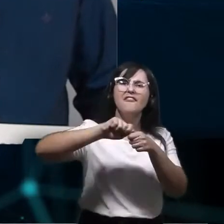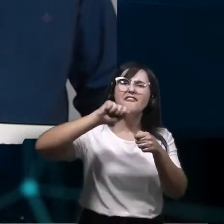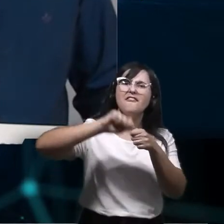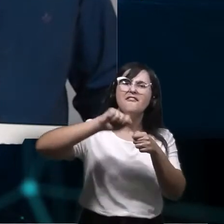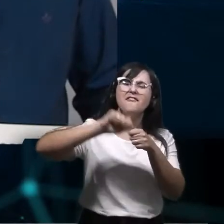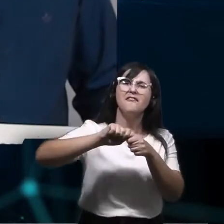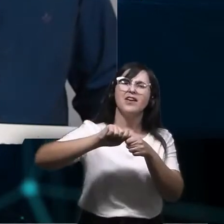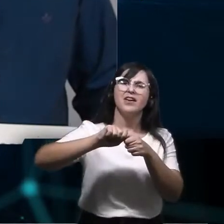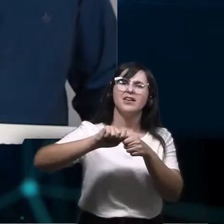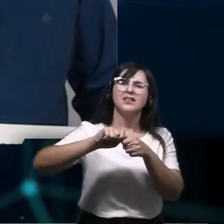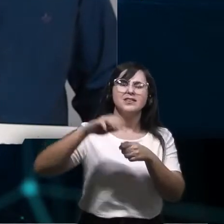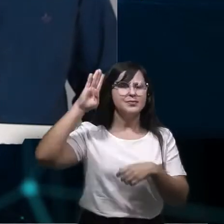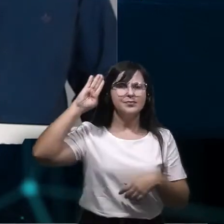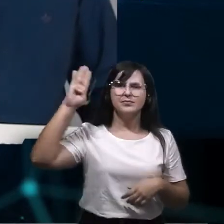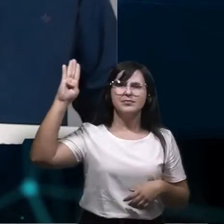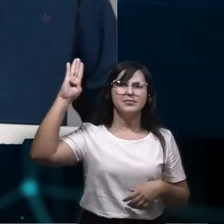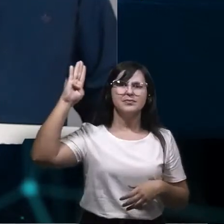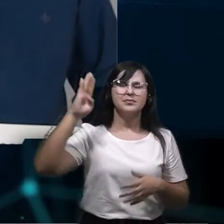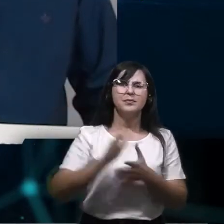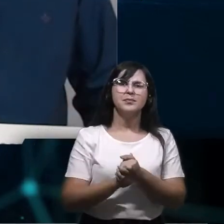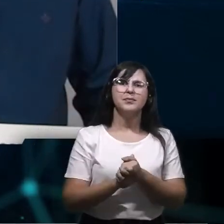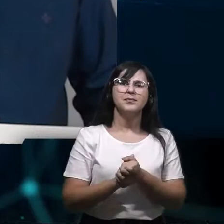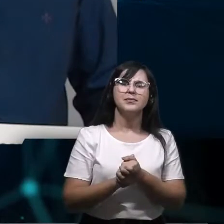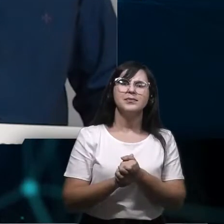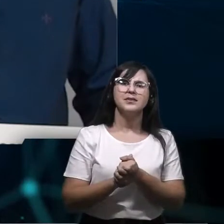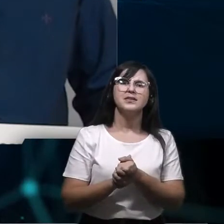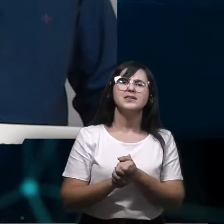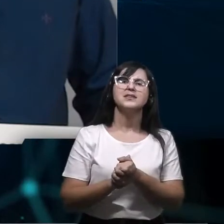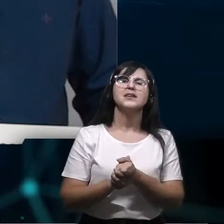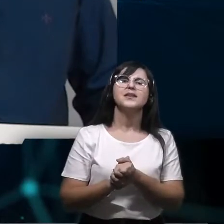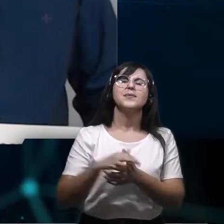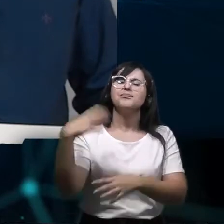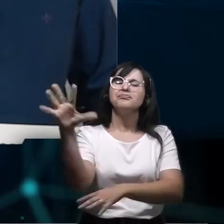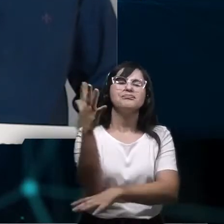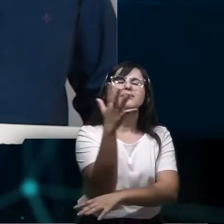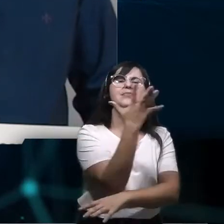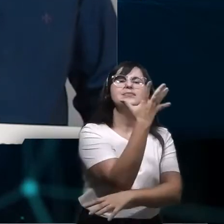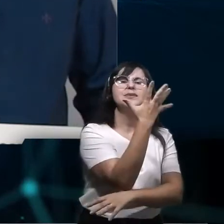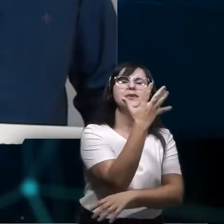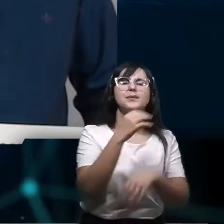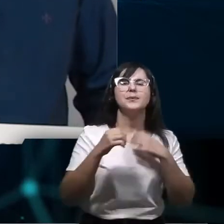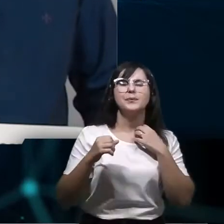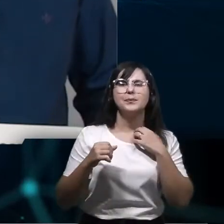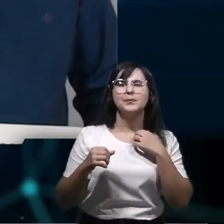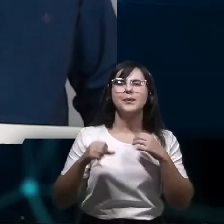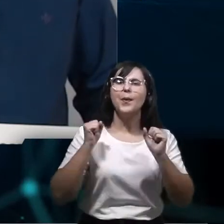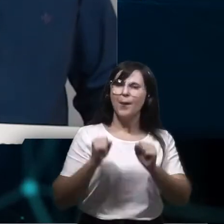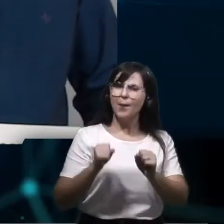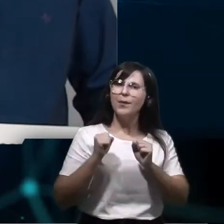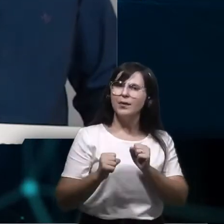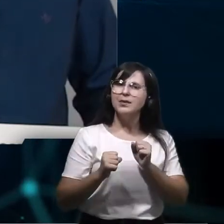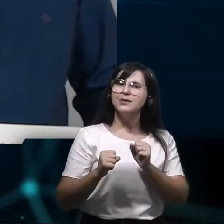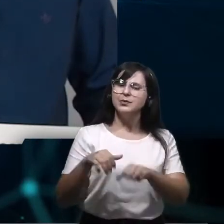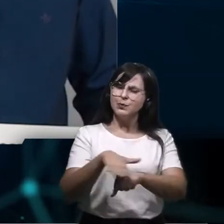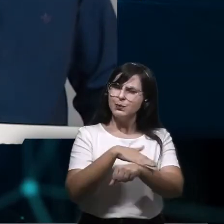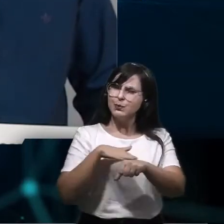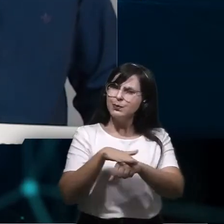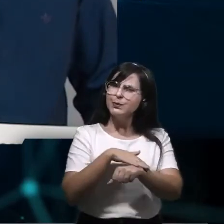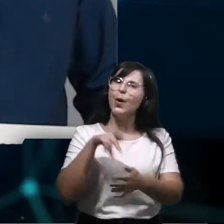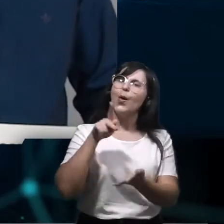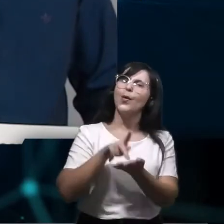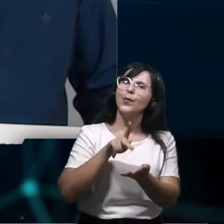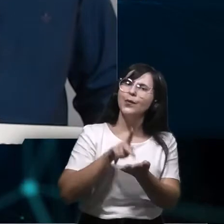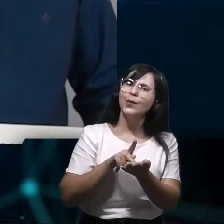suas principais propostas, né, nessa área para a gente começar a debater de fato, como eu falei na minha fala anterior,